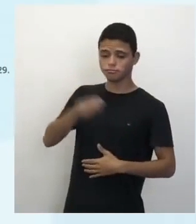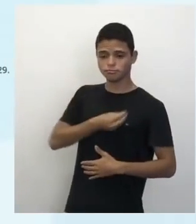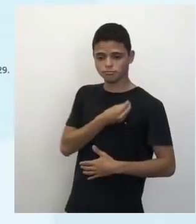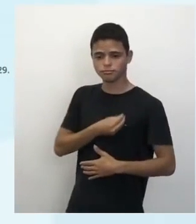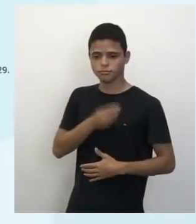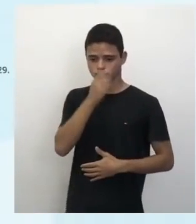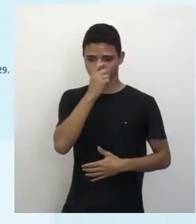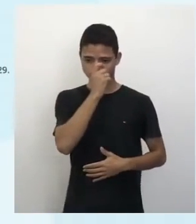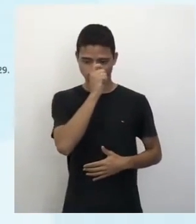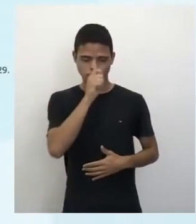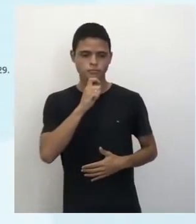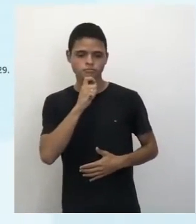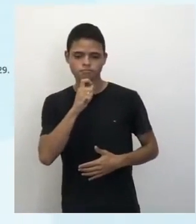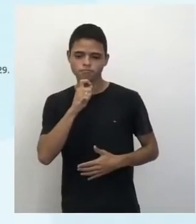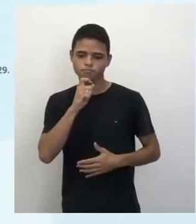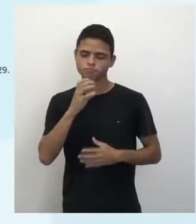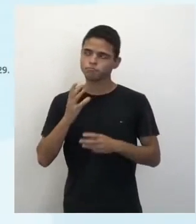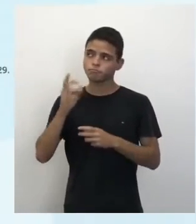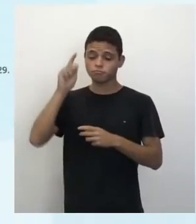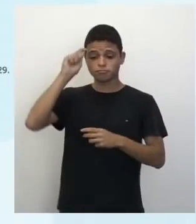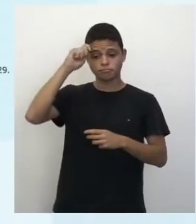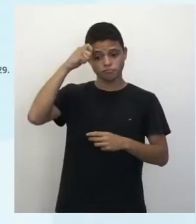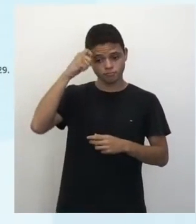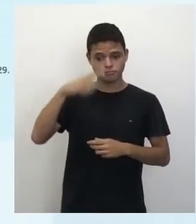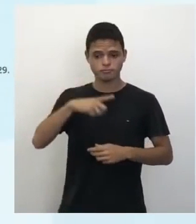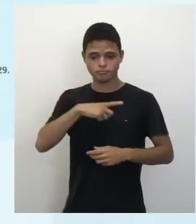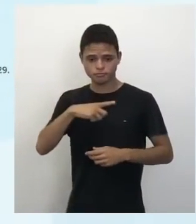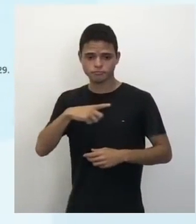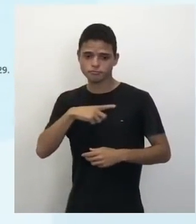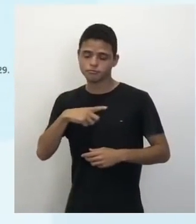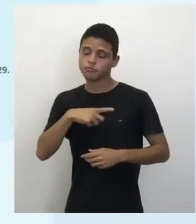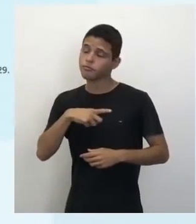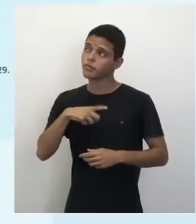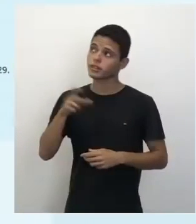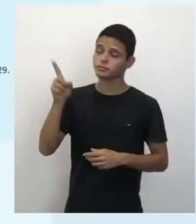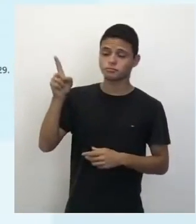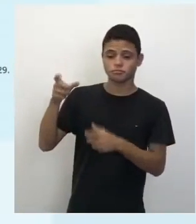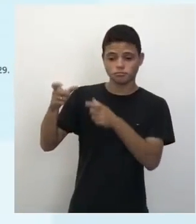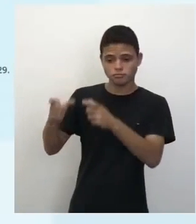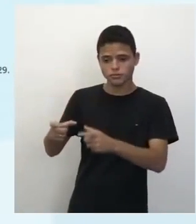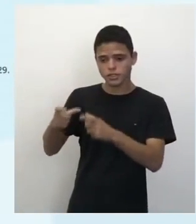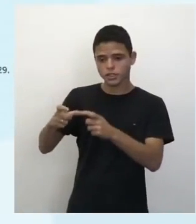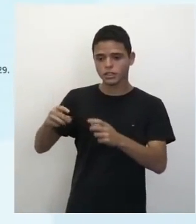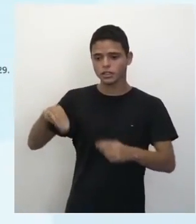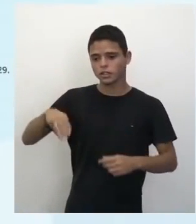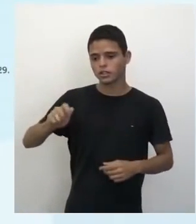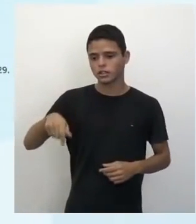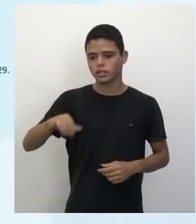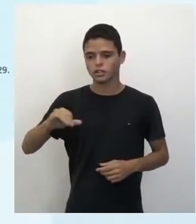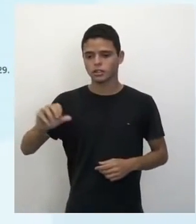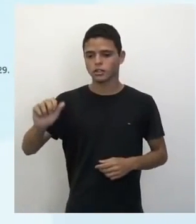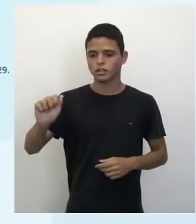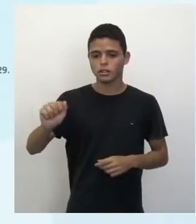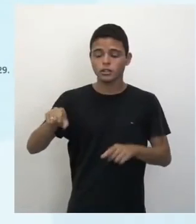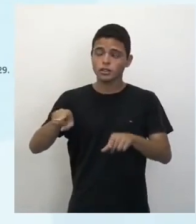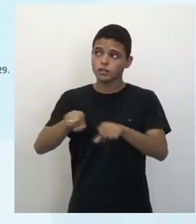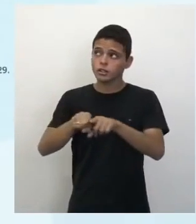mais escuro nós teremos ali o local onde estarão ali os maias. De